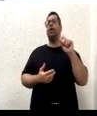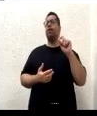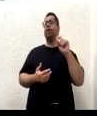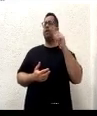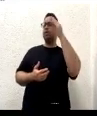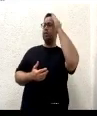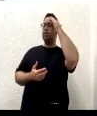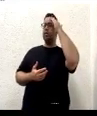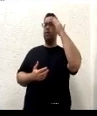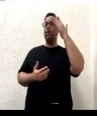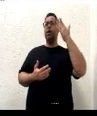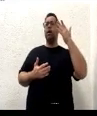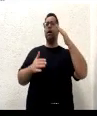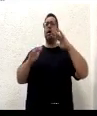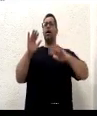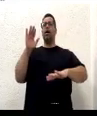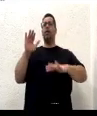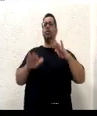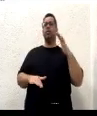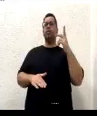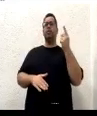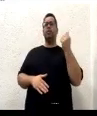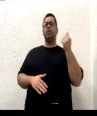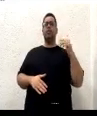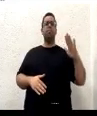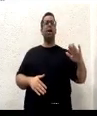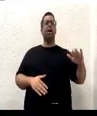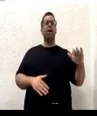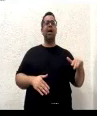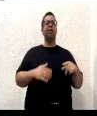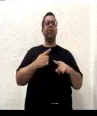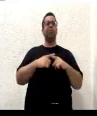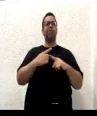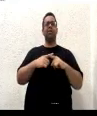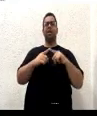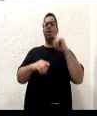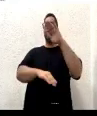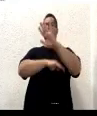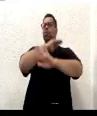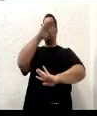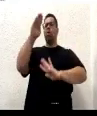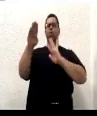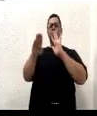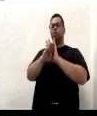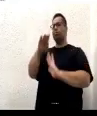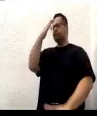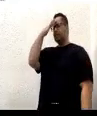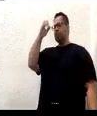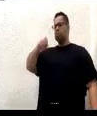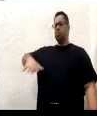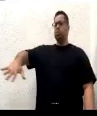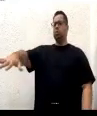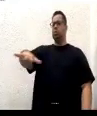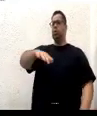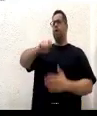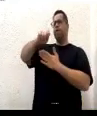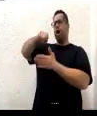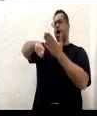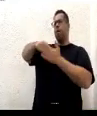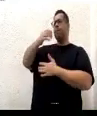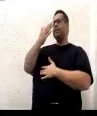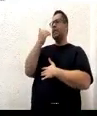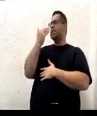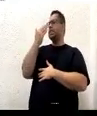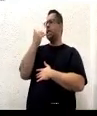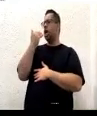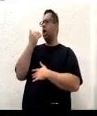mais barato para o município, não? Todo mundo tem um valezinho alimentação aí para comer o que bem entende, no horário que